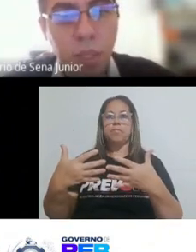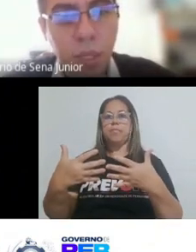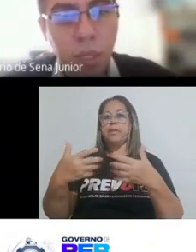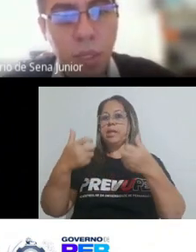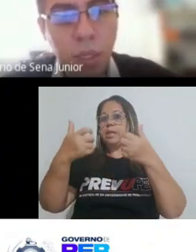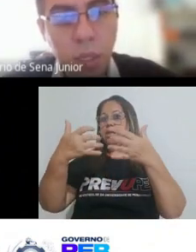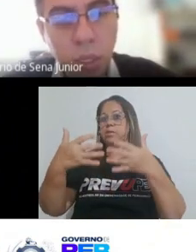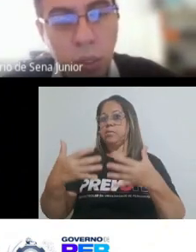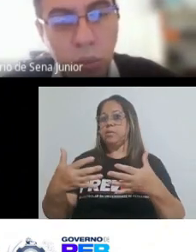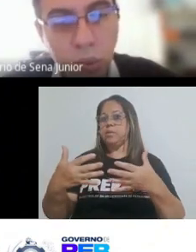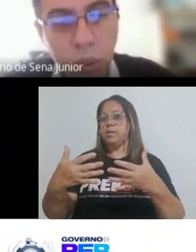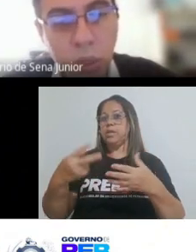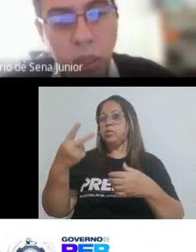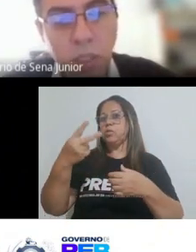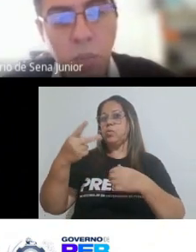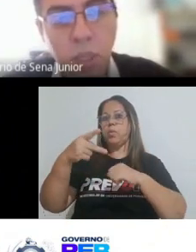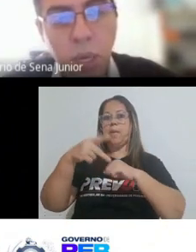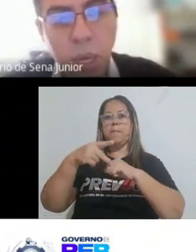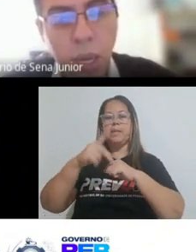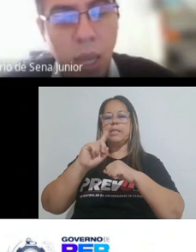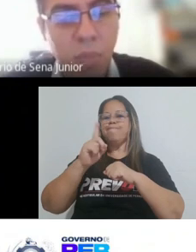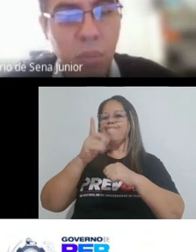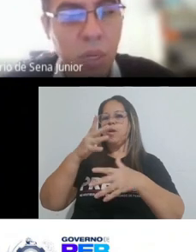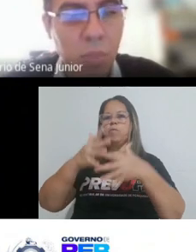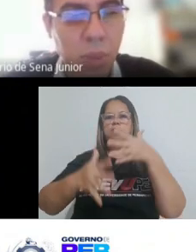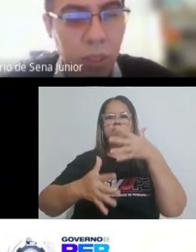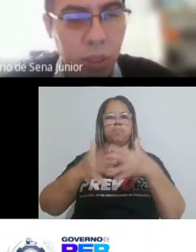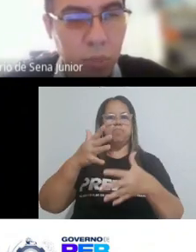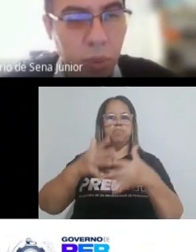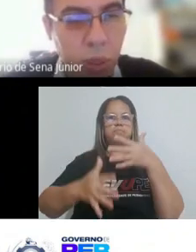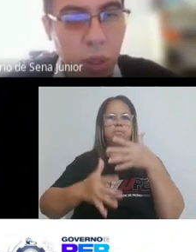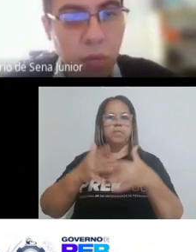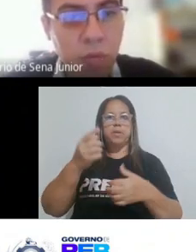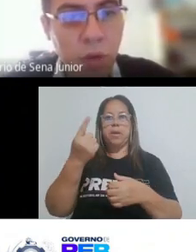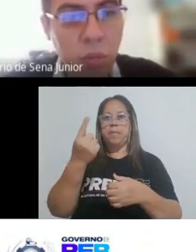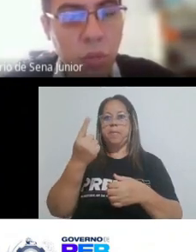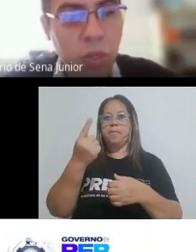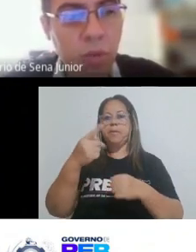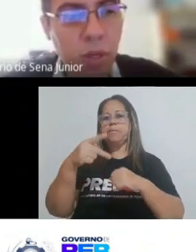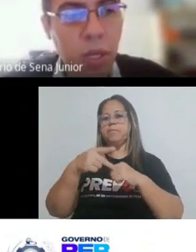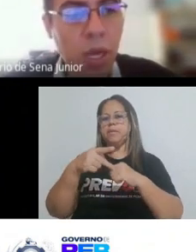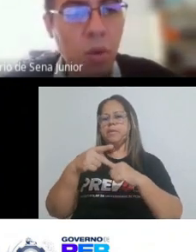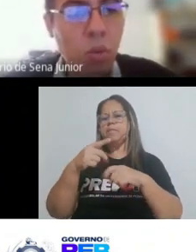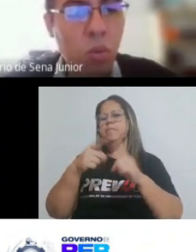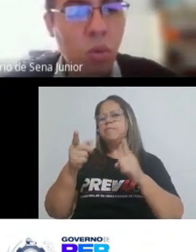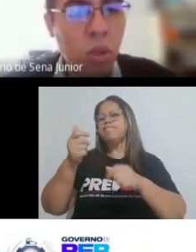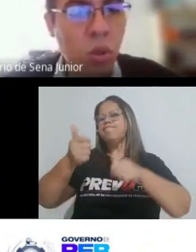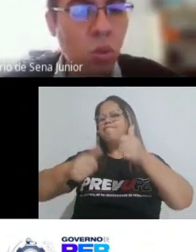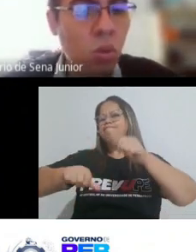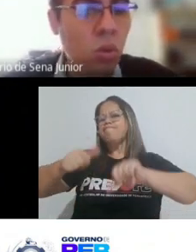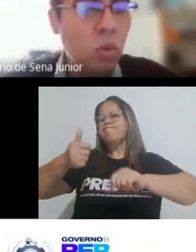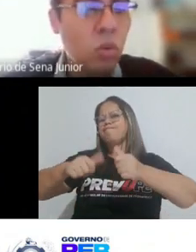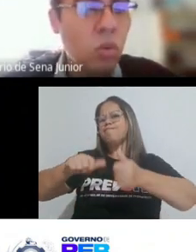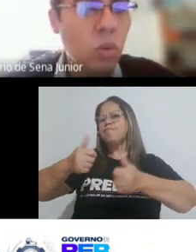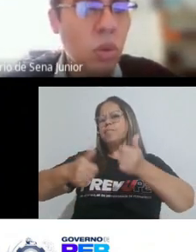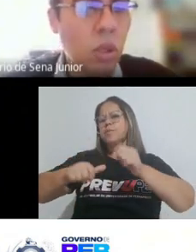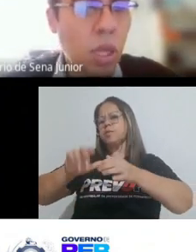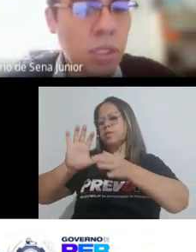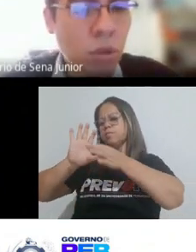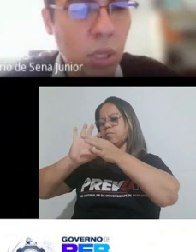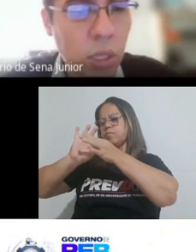pedra não interceptará a primeira pedra. Vamos avaliar o conteúdo